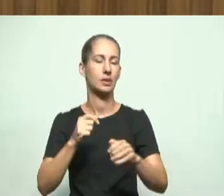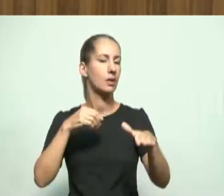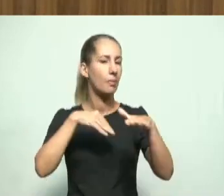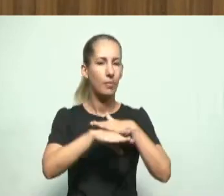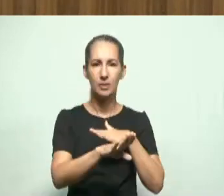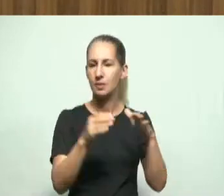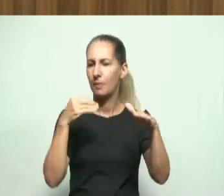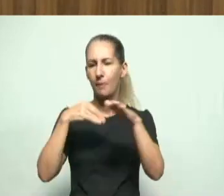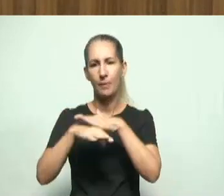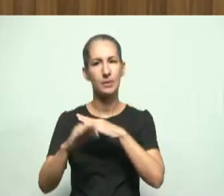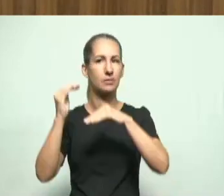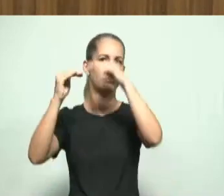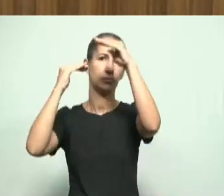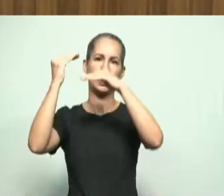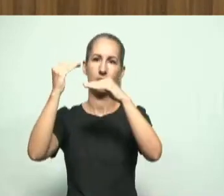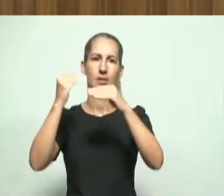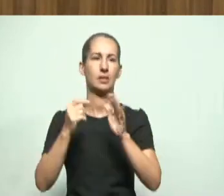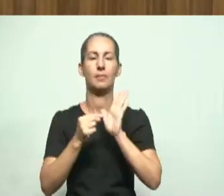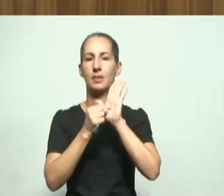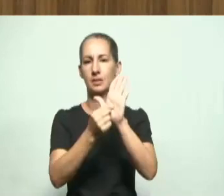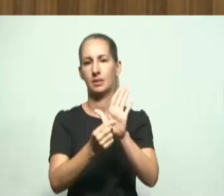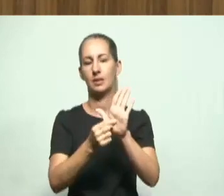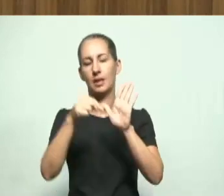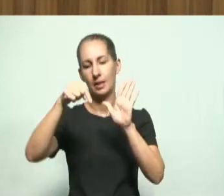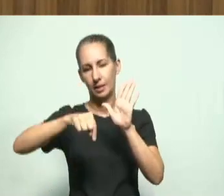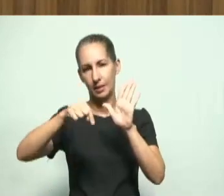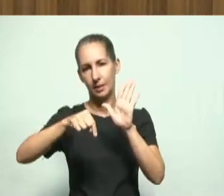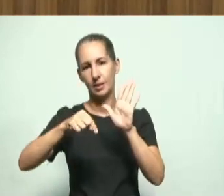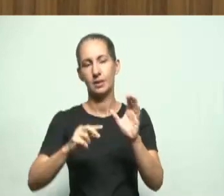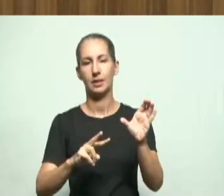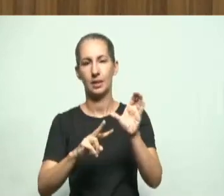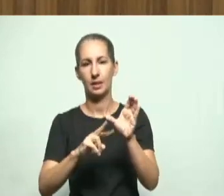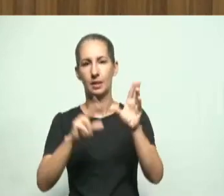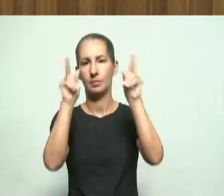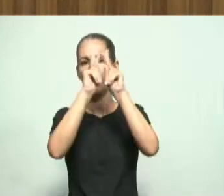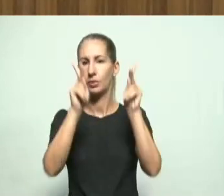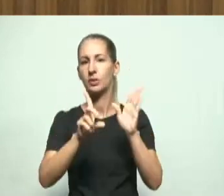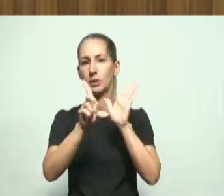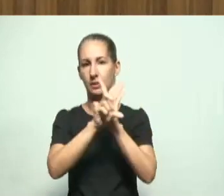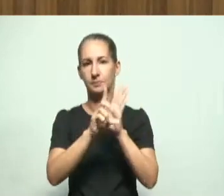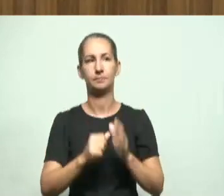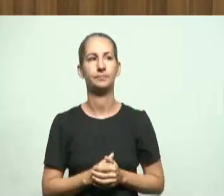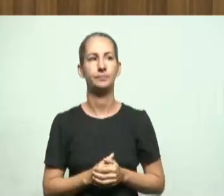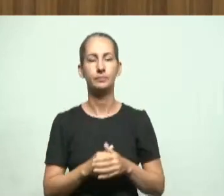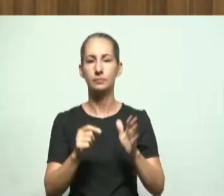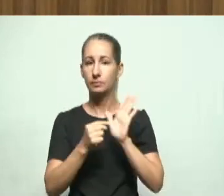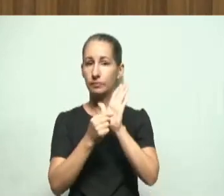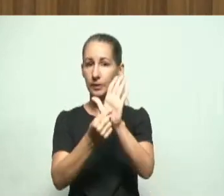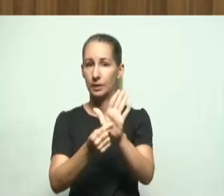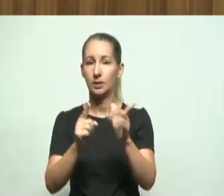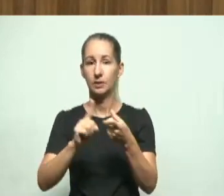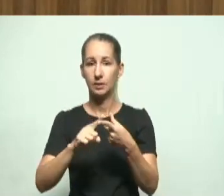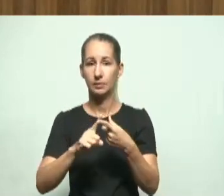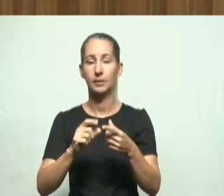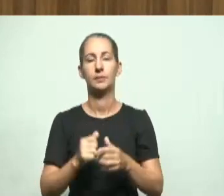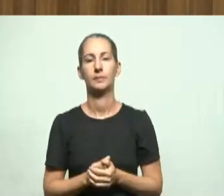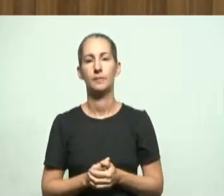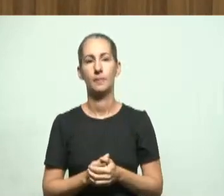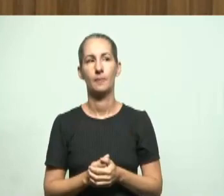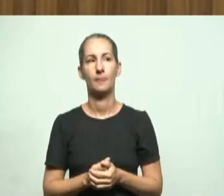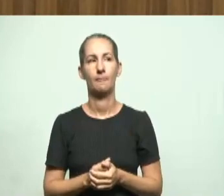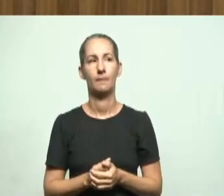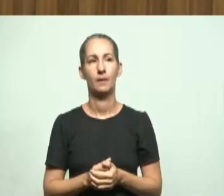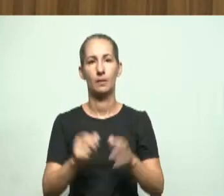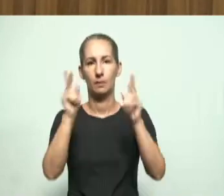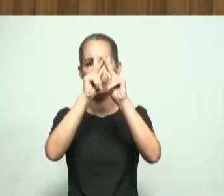cresce. Eu tenho dito, apresentei aqui na Câmara o projeto de lei, apresentei também um plebiscito, um